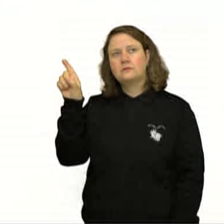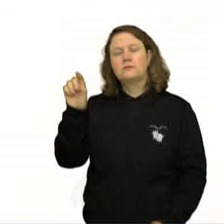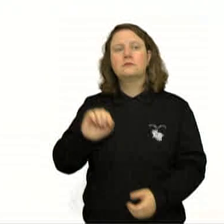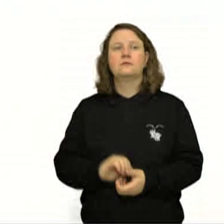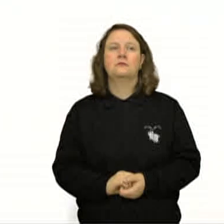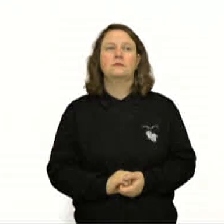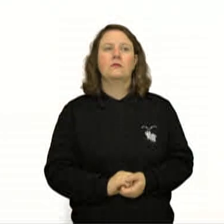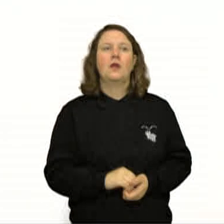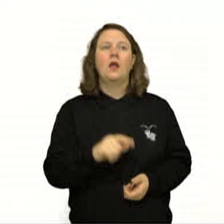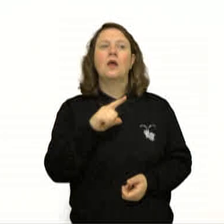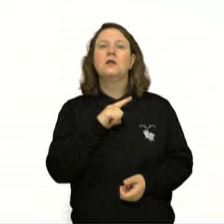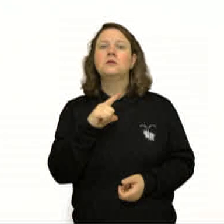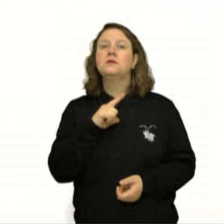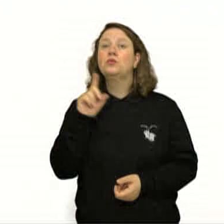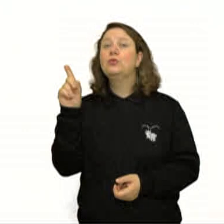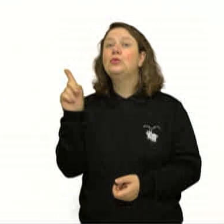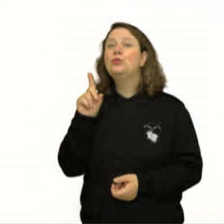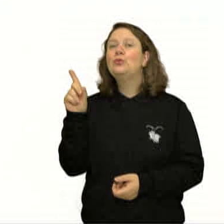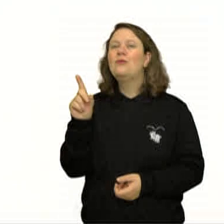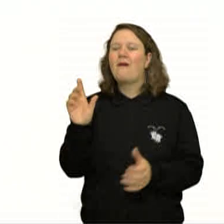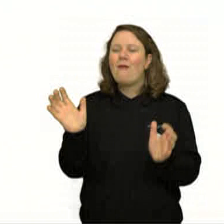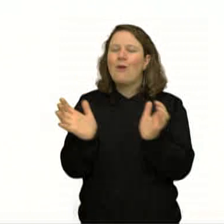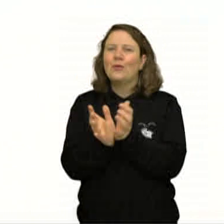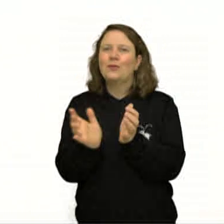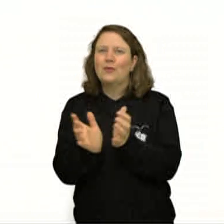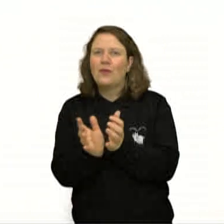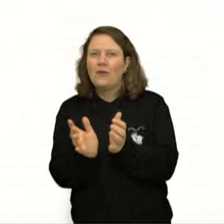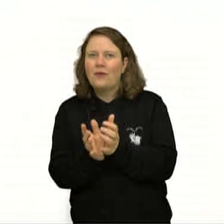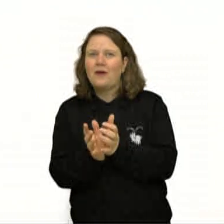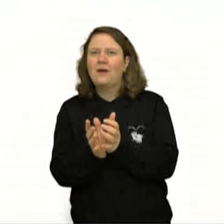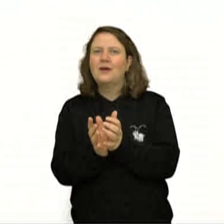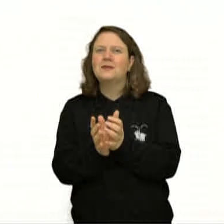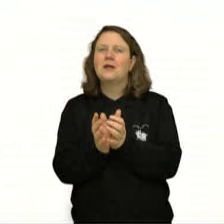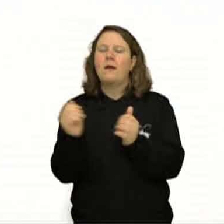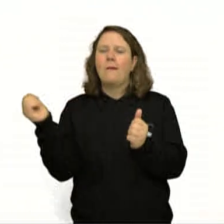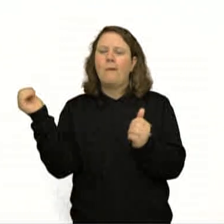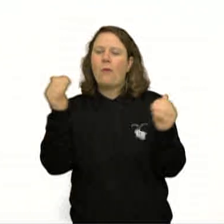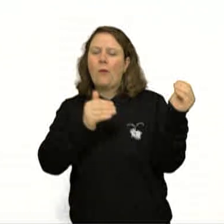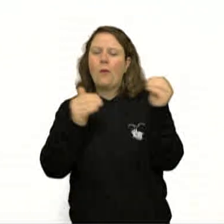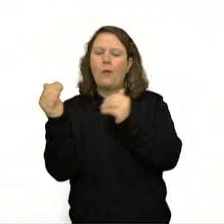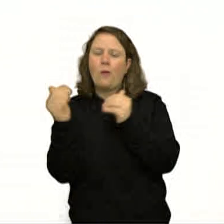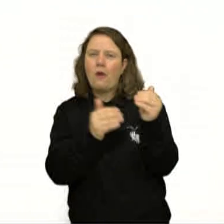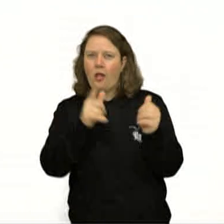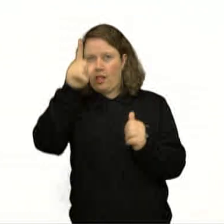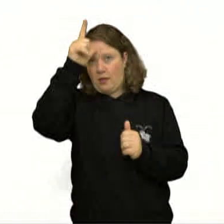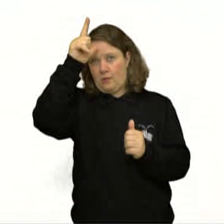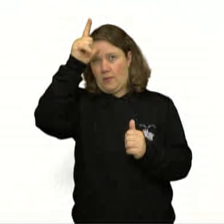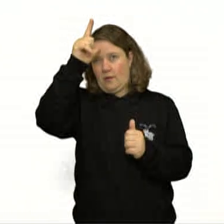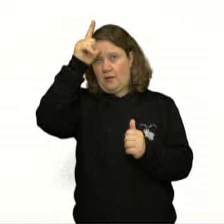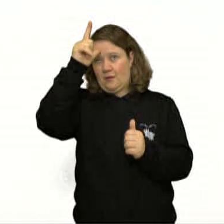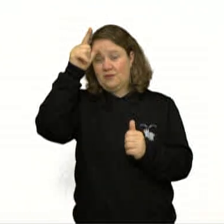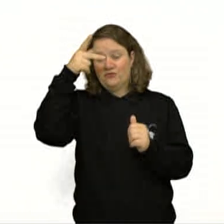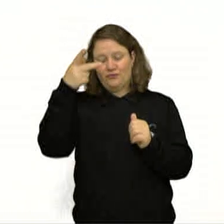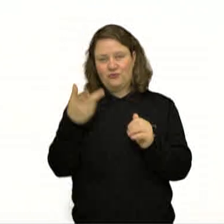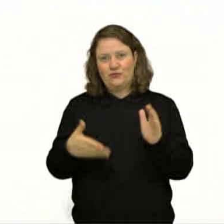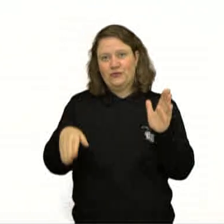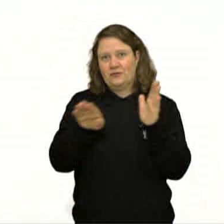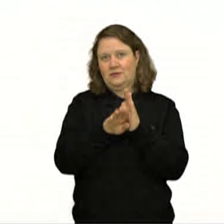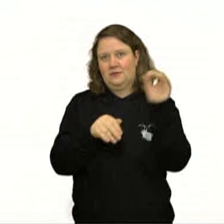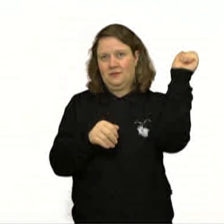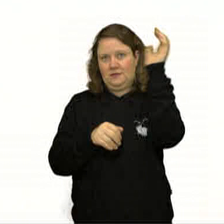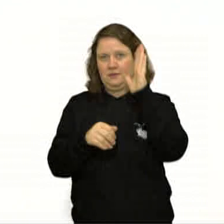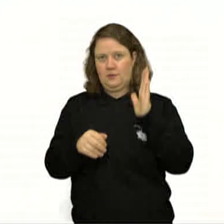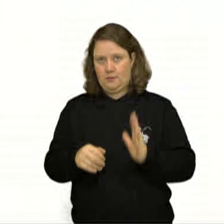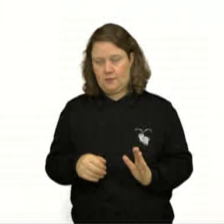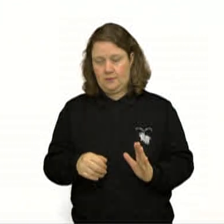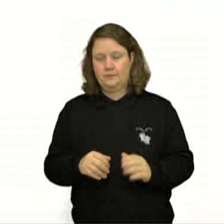localizada em Palmeira, no Paraná. Ela foi formada por imigrantes alemães menonitas. Muitos dos imigrantes que formaram essa